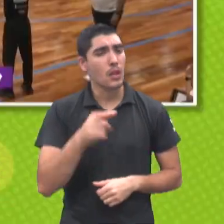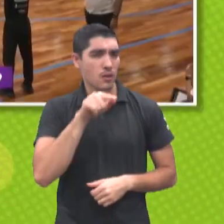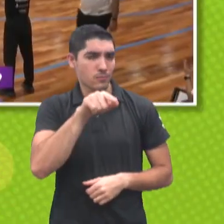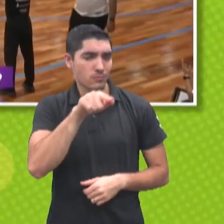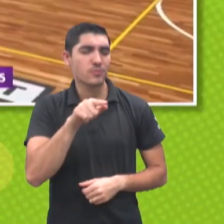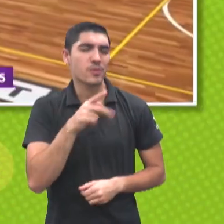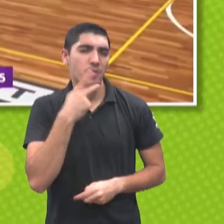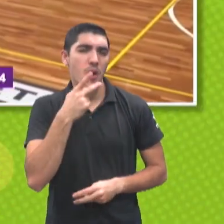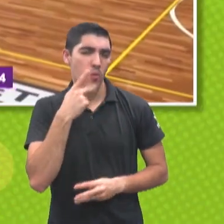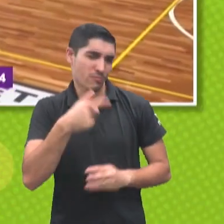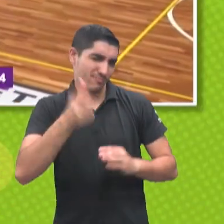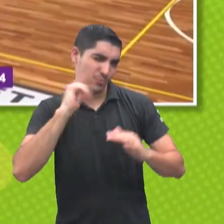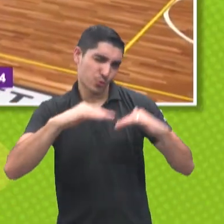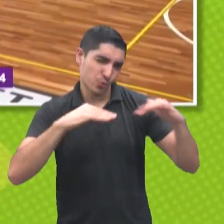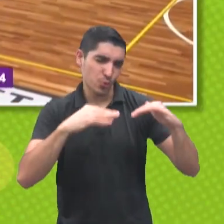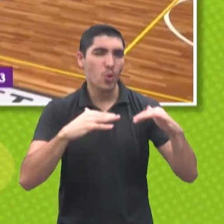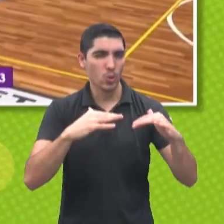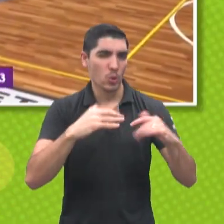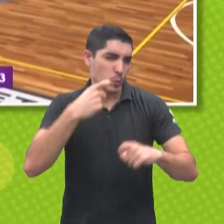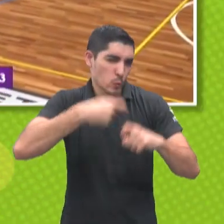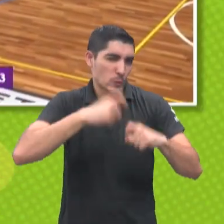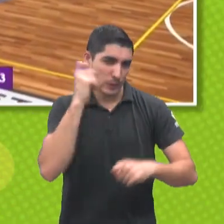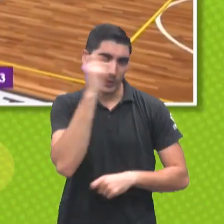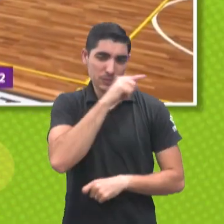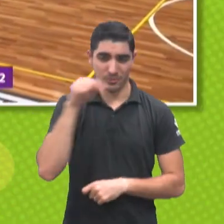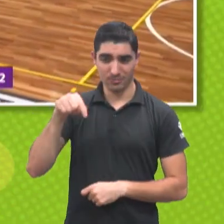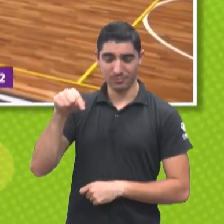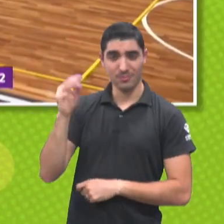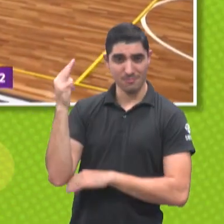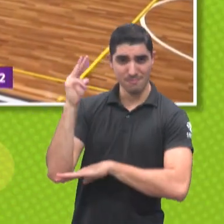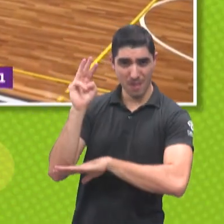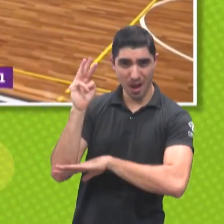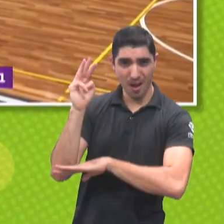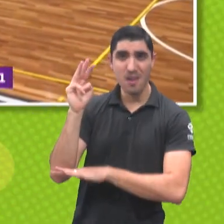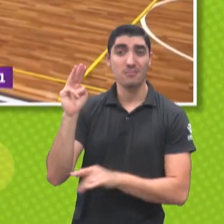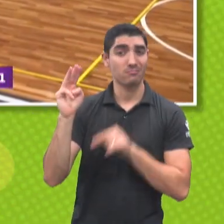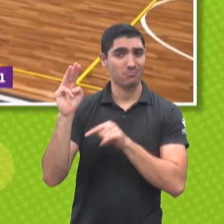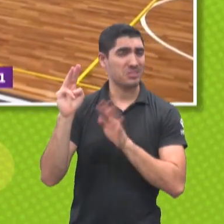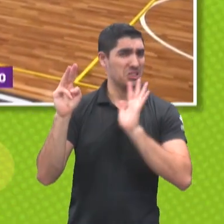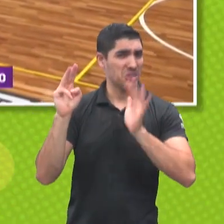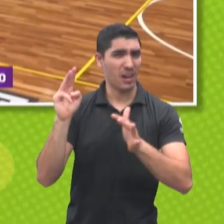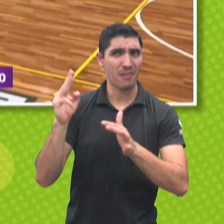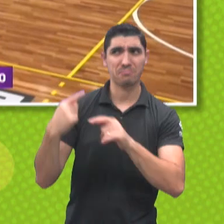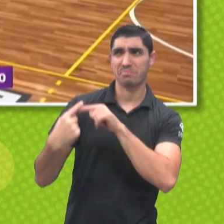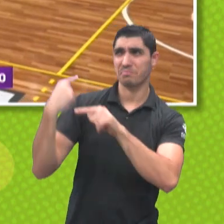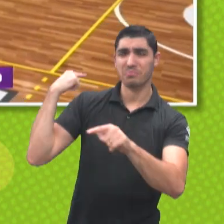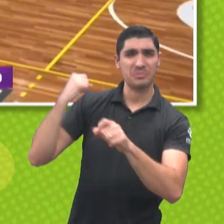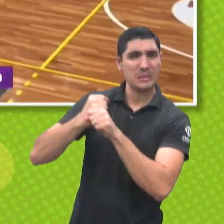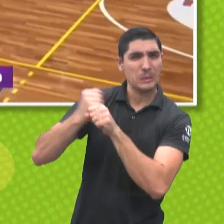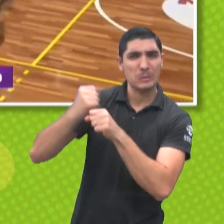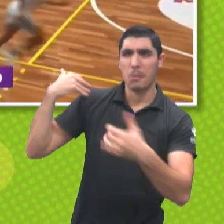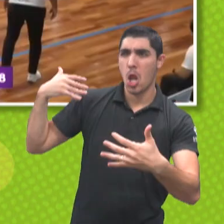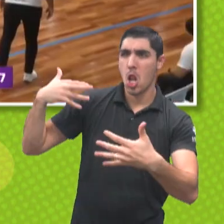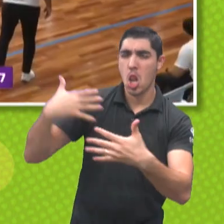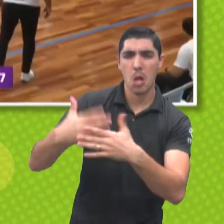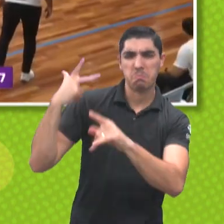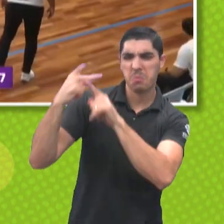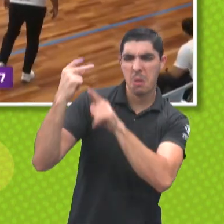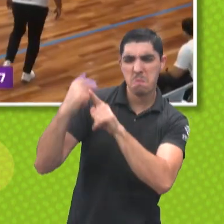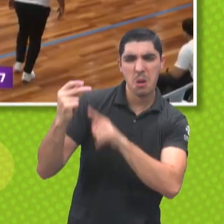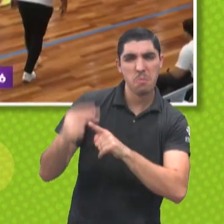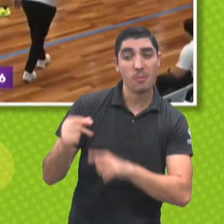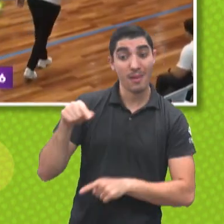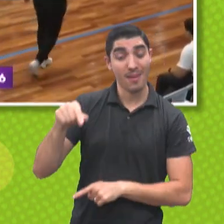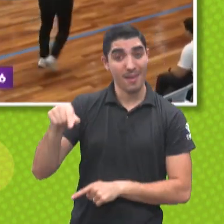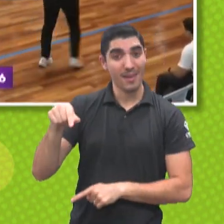que há algum tempo já vem fazendo bons campeonatos e e é o time mais forte, né? Era junto com o Ituano, hoje o